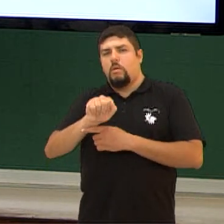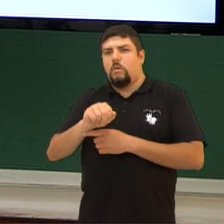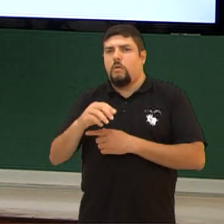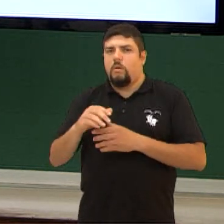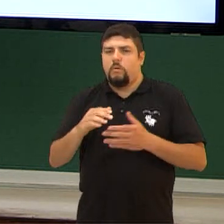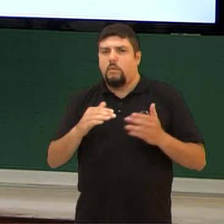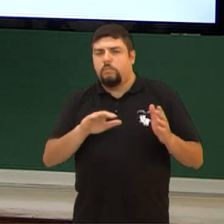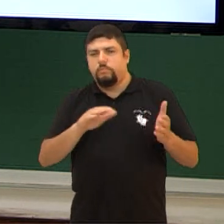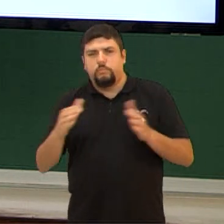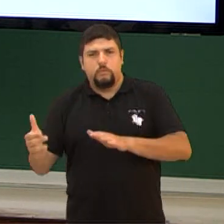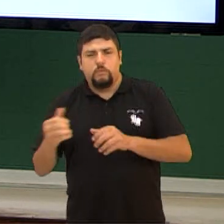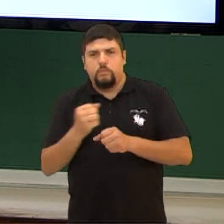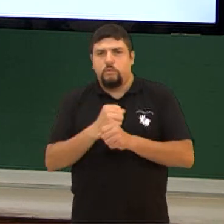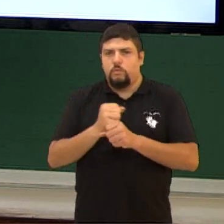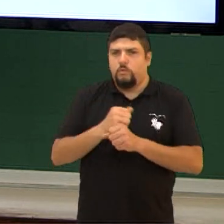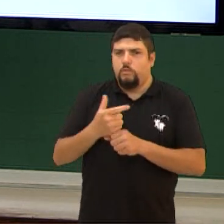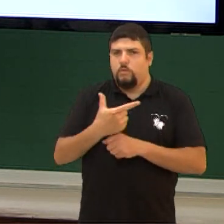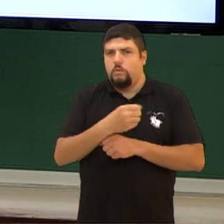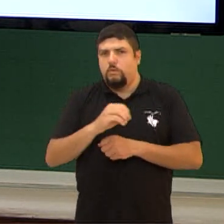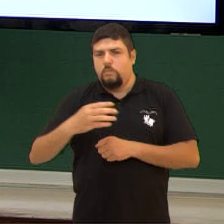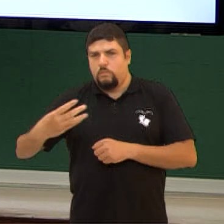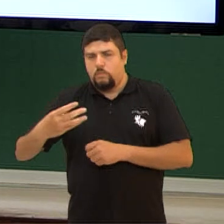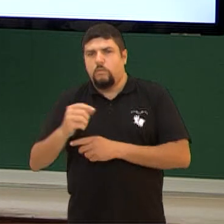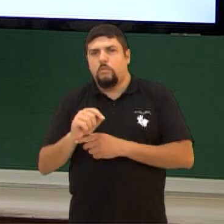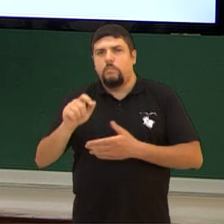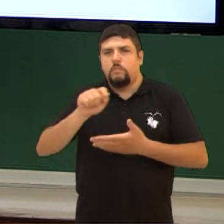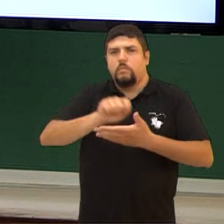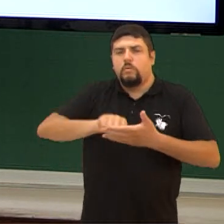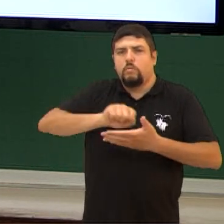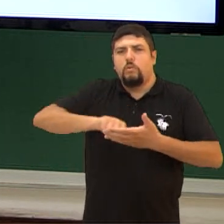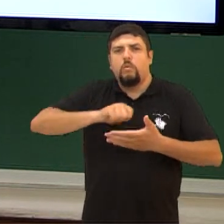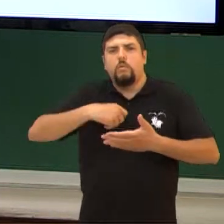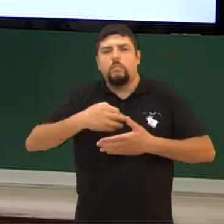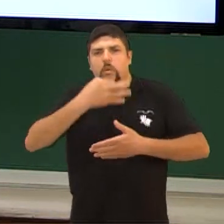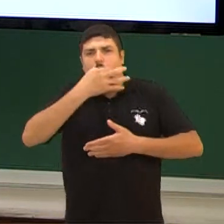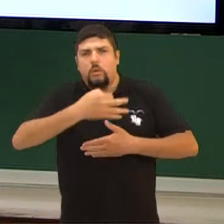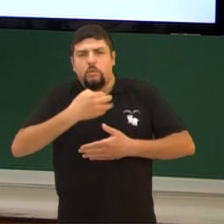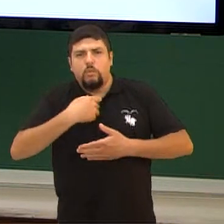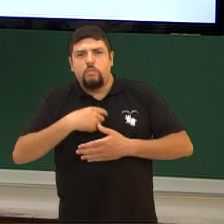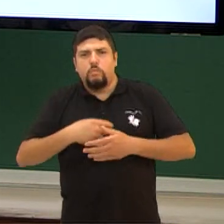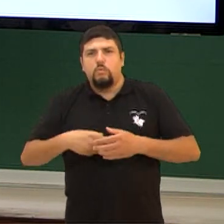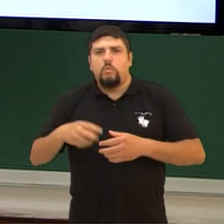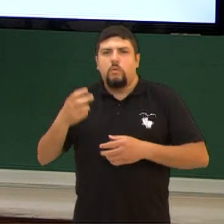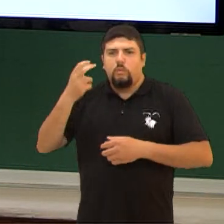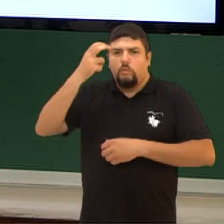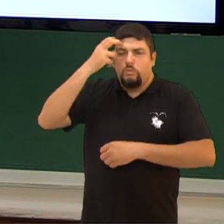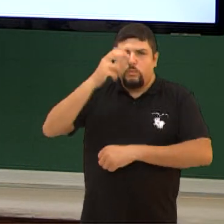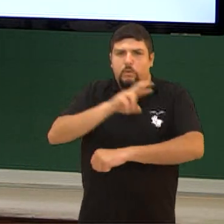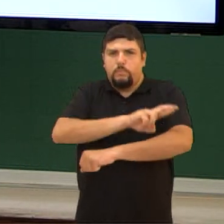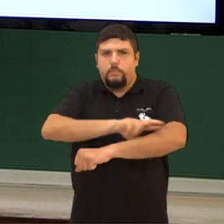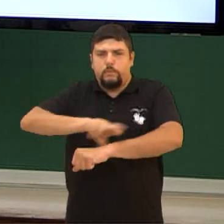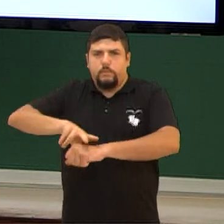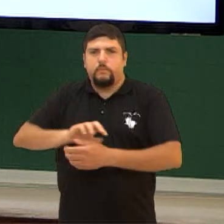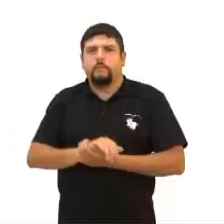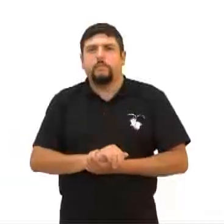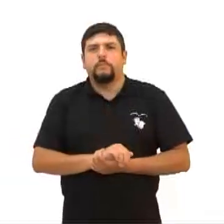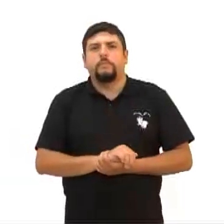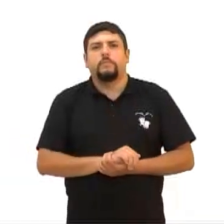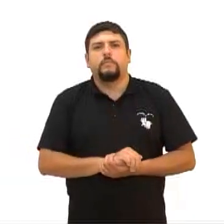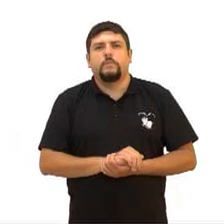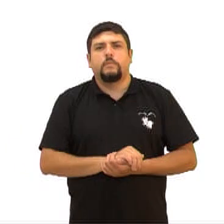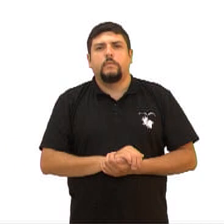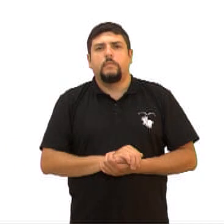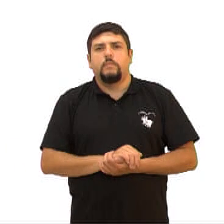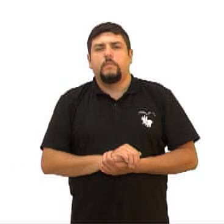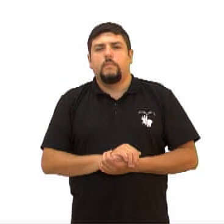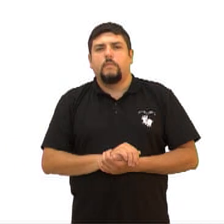escritora americana de origem mexicana, que escreveu sobre questões culturais e raciais. Na citação, o intuito da autora é evidenciar